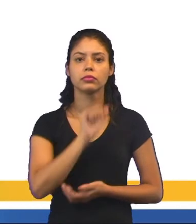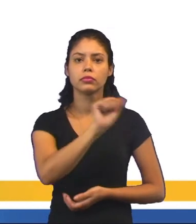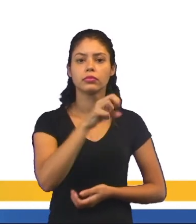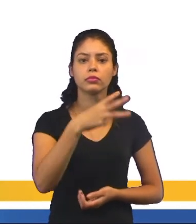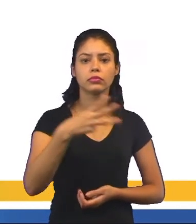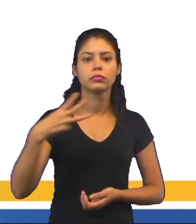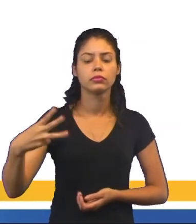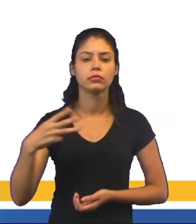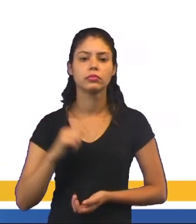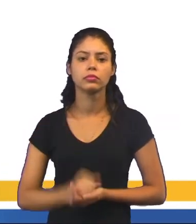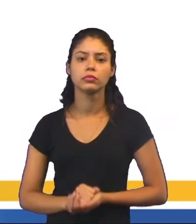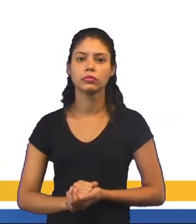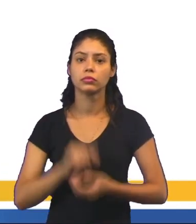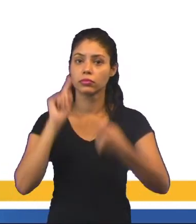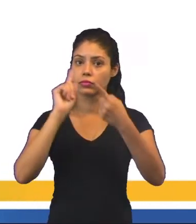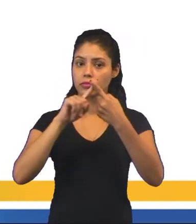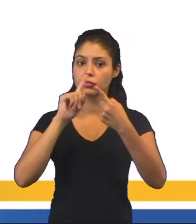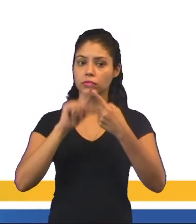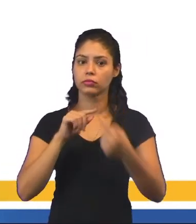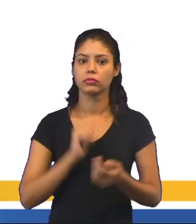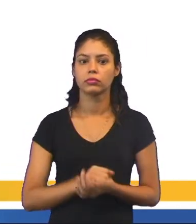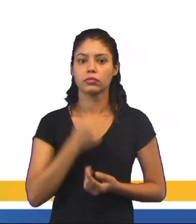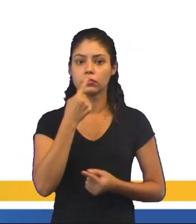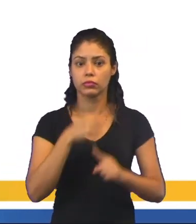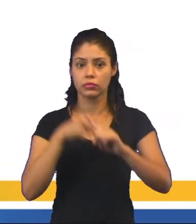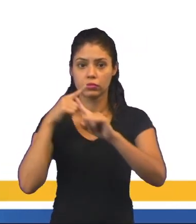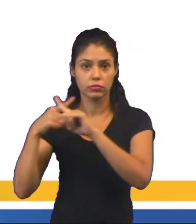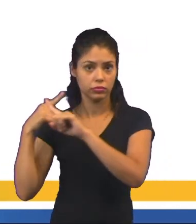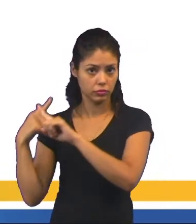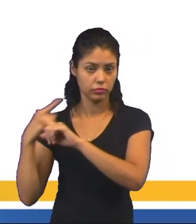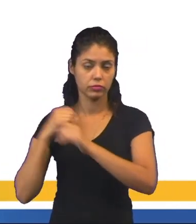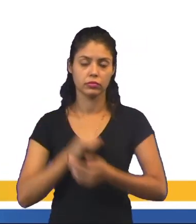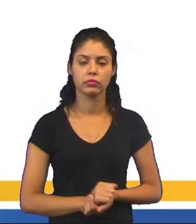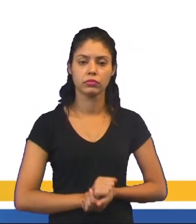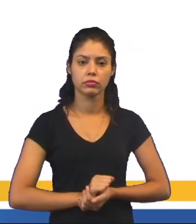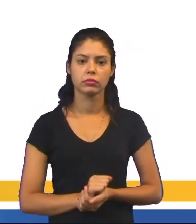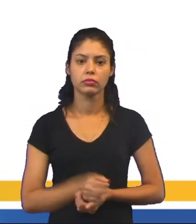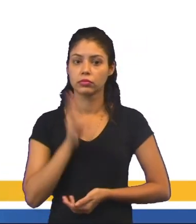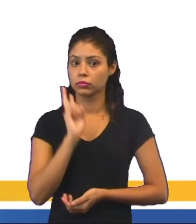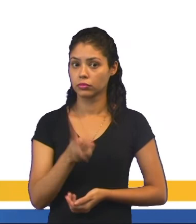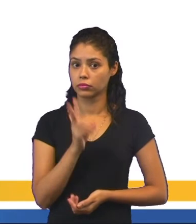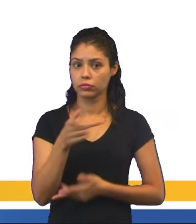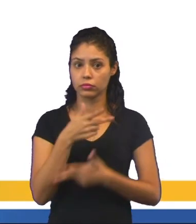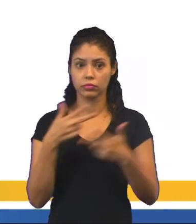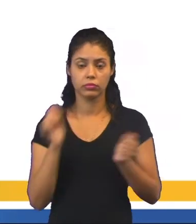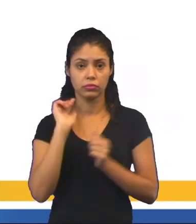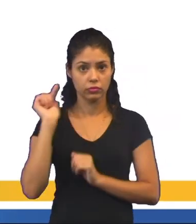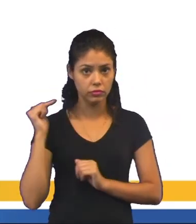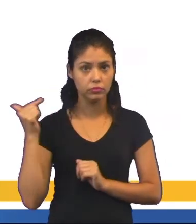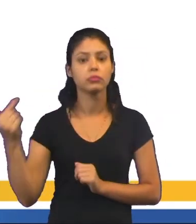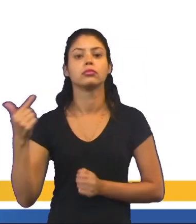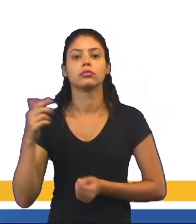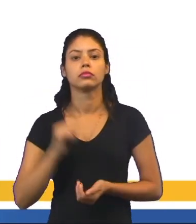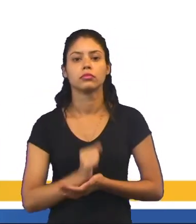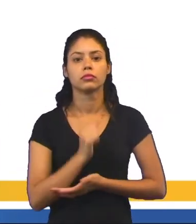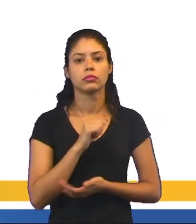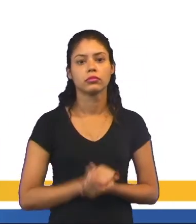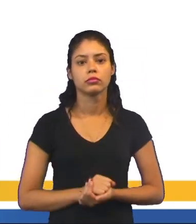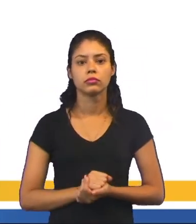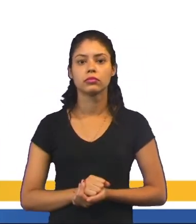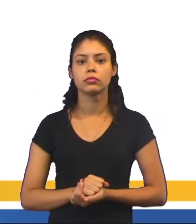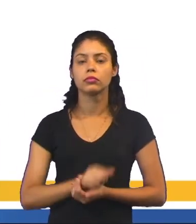A22, A33. Então, é um vezes o outro, tudo bem? A mesma coisa vai acontecer para o